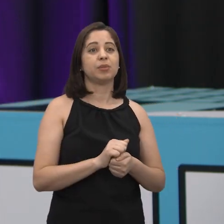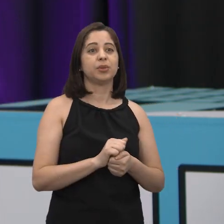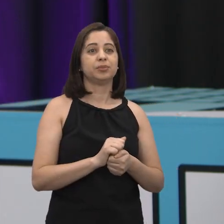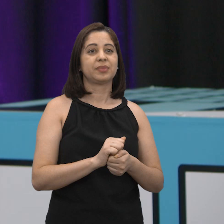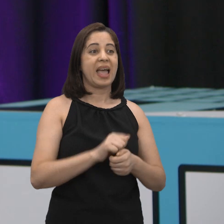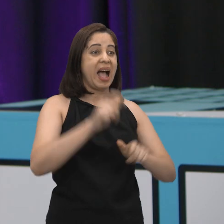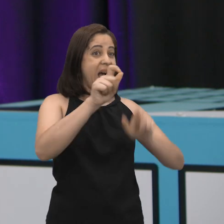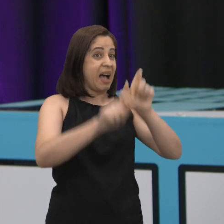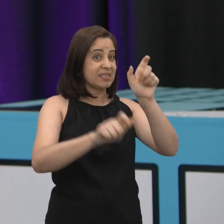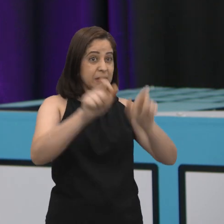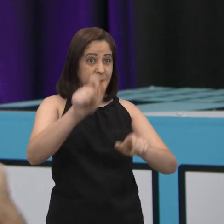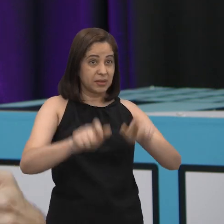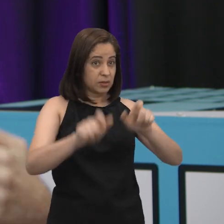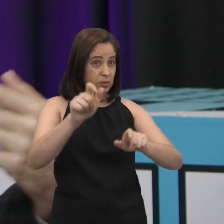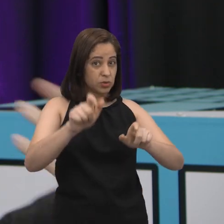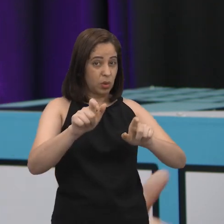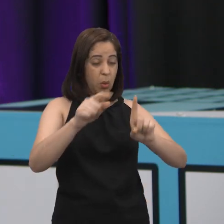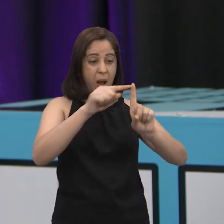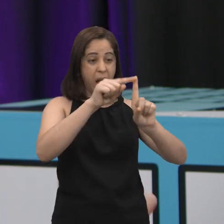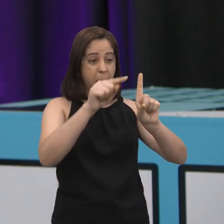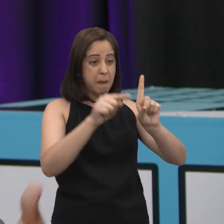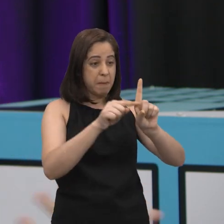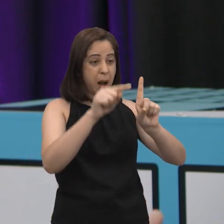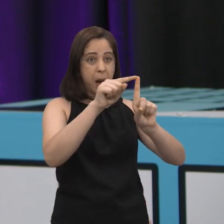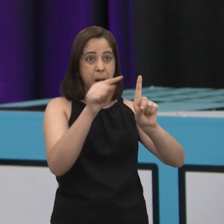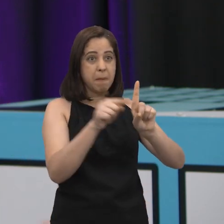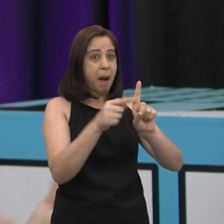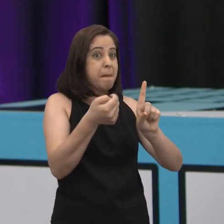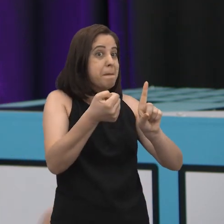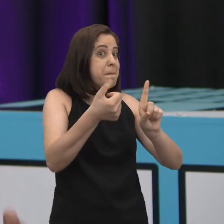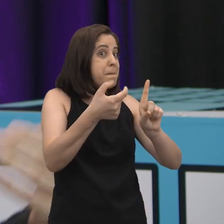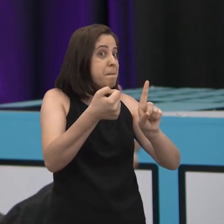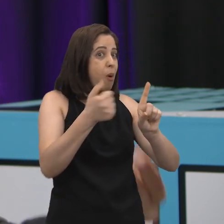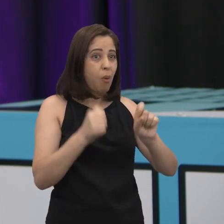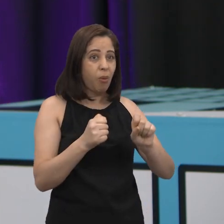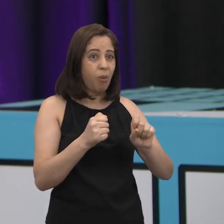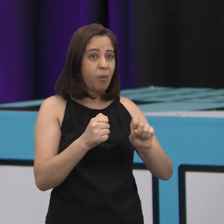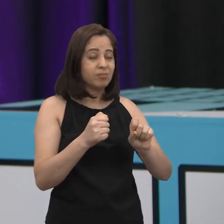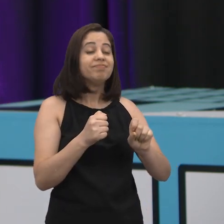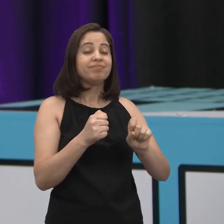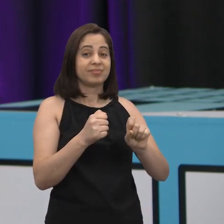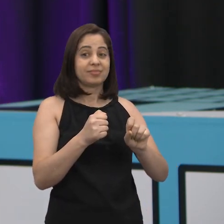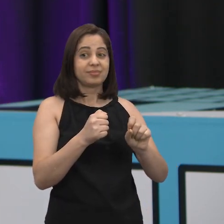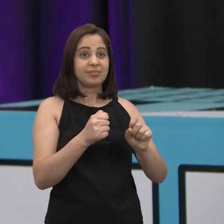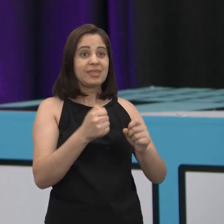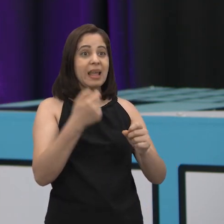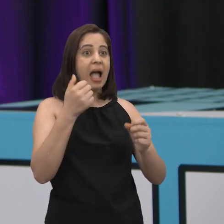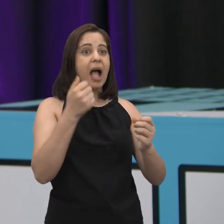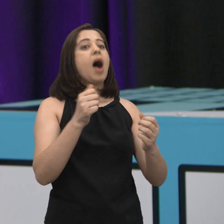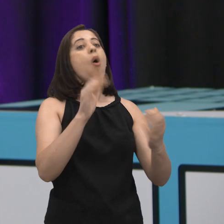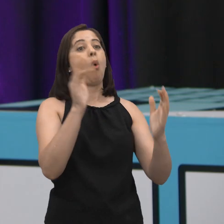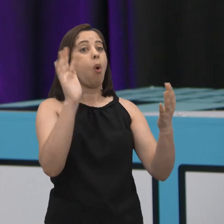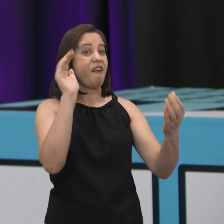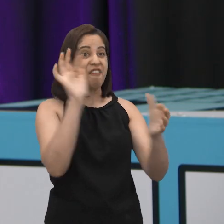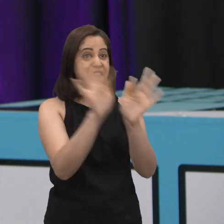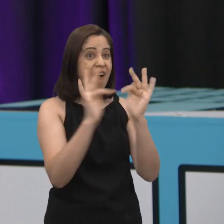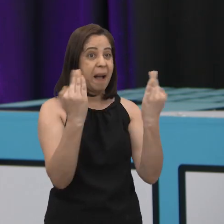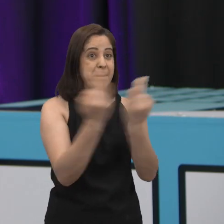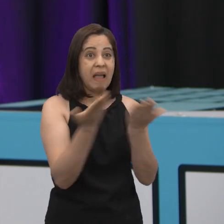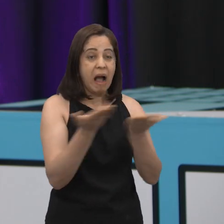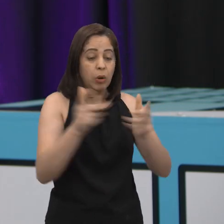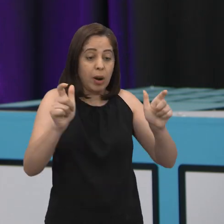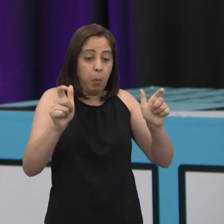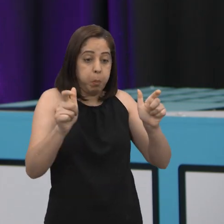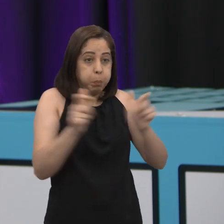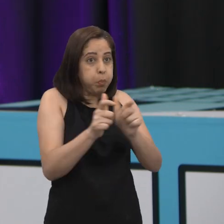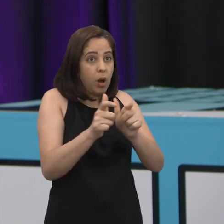queda da fecundidade, né? O número de filhos por família, né, por casal, diminuindo cada vez mais. Isso é identificado no final da década de 70, no censo